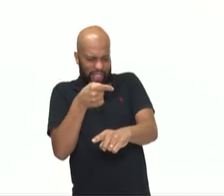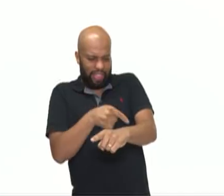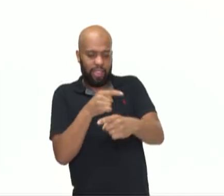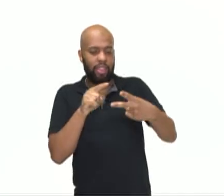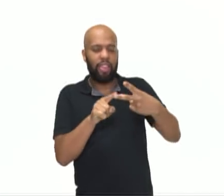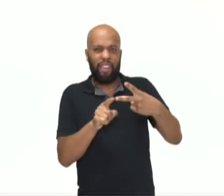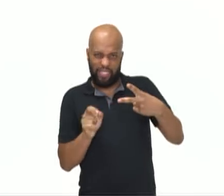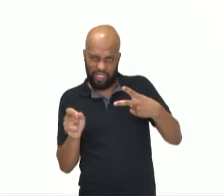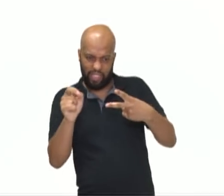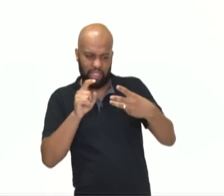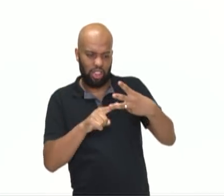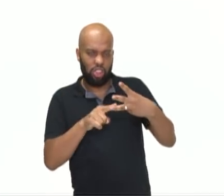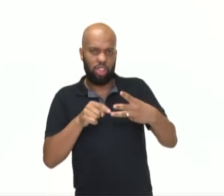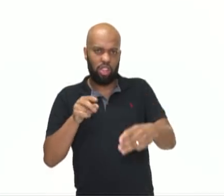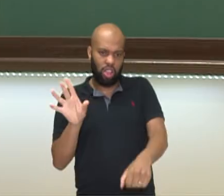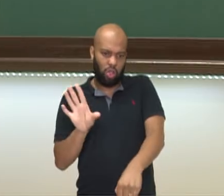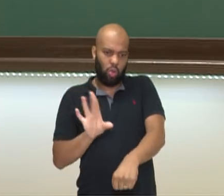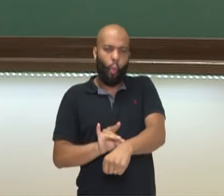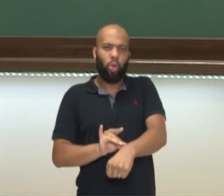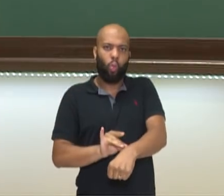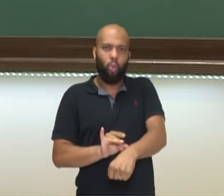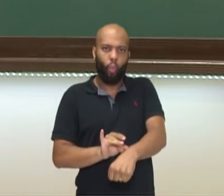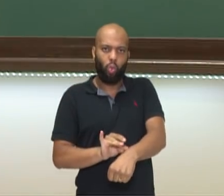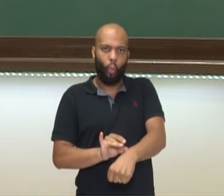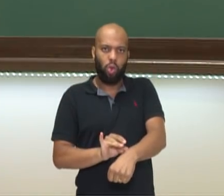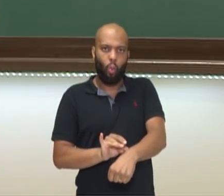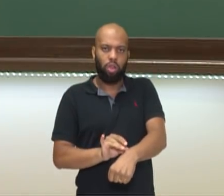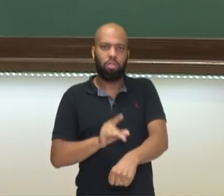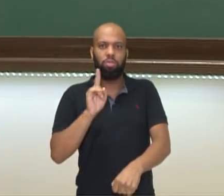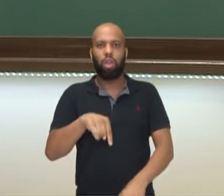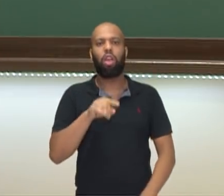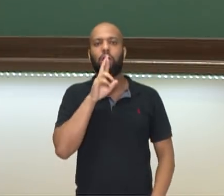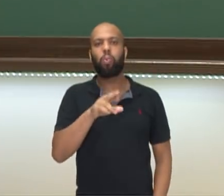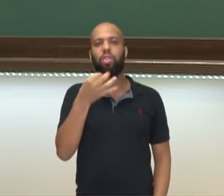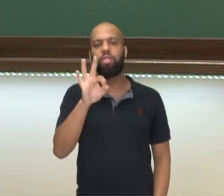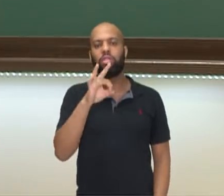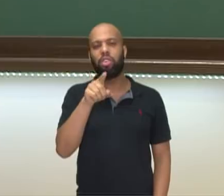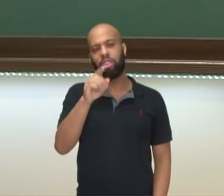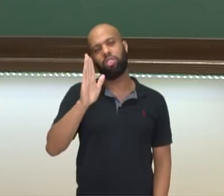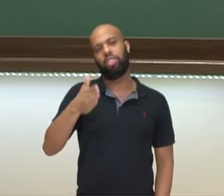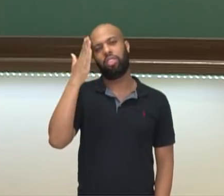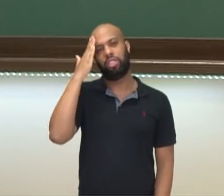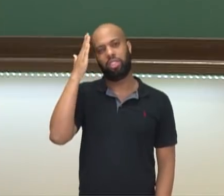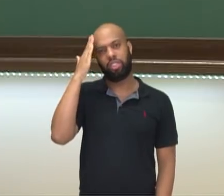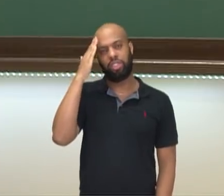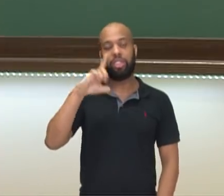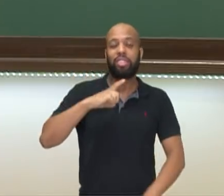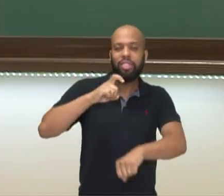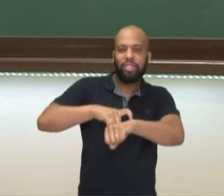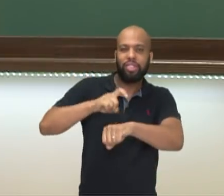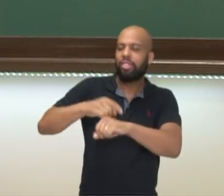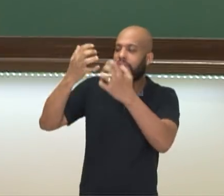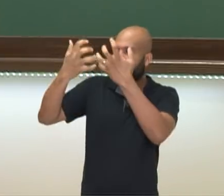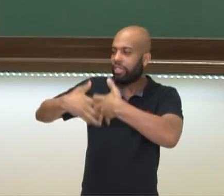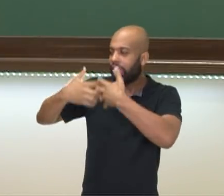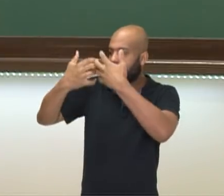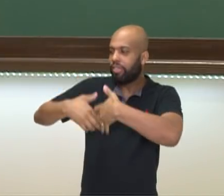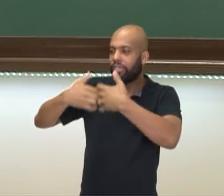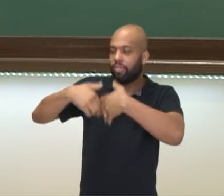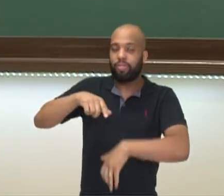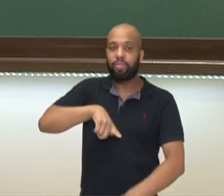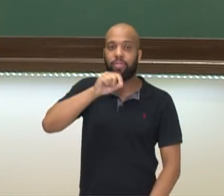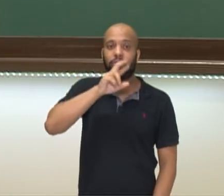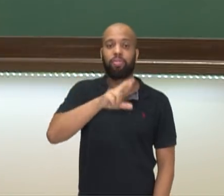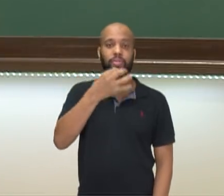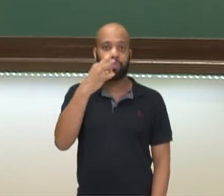C, sanguessuga. Qual será a resposta correta? Você já sabe. Vamos dar um tempinho aí para vocês escolherem